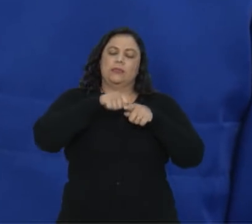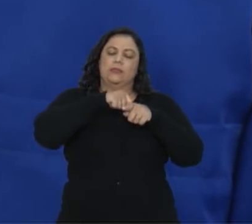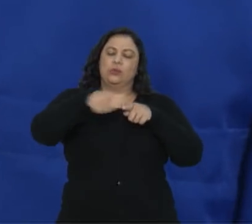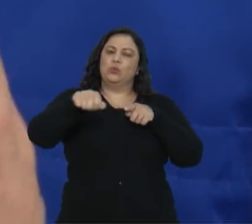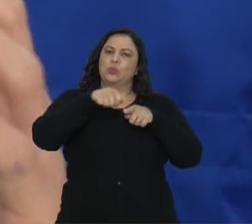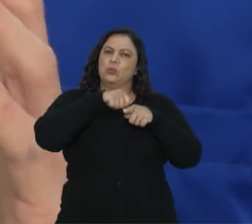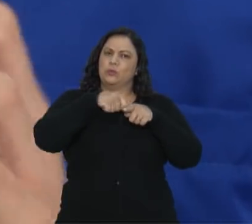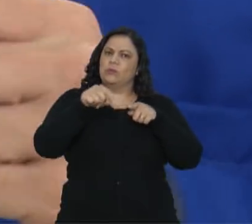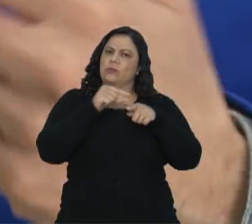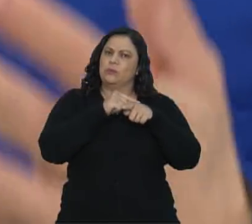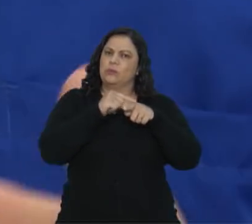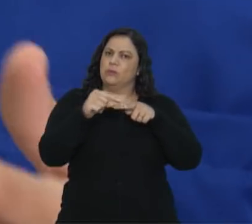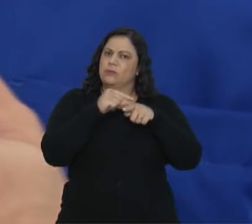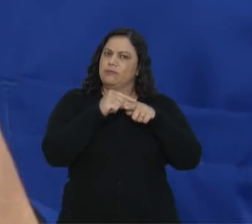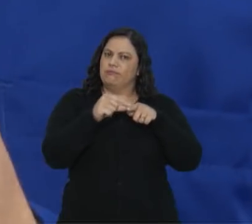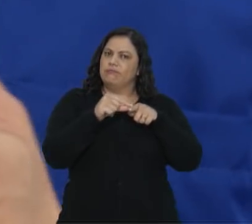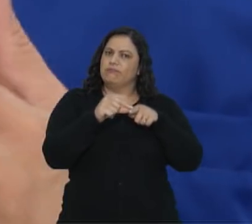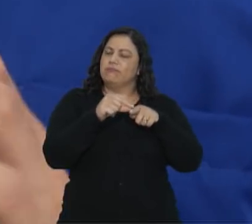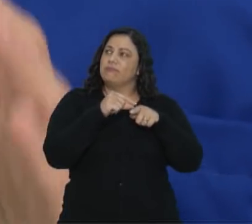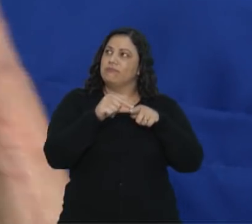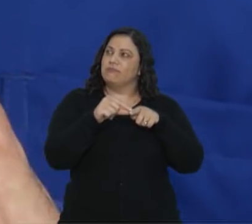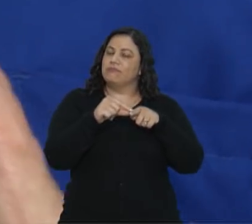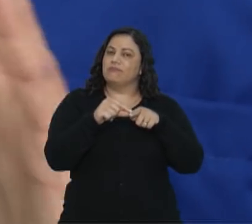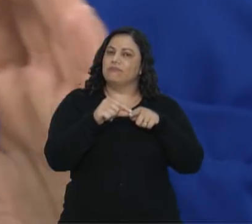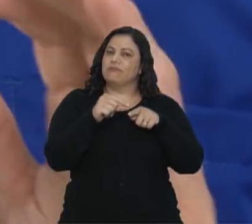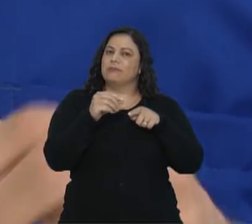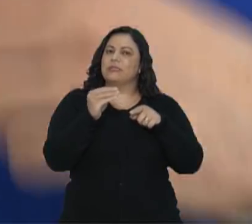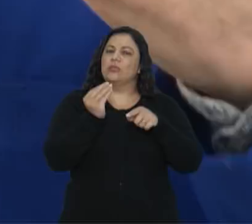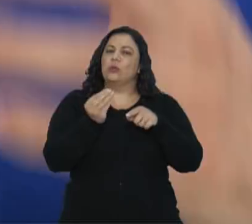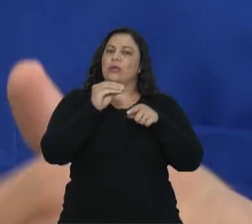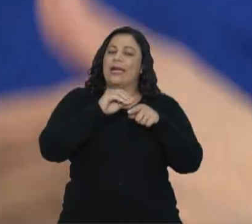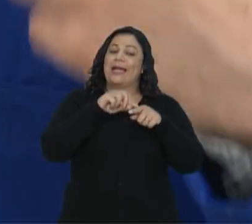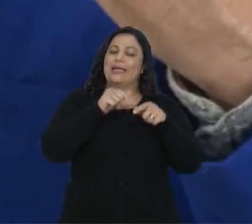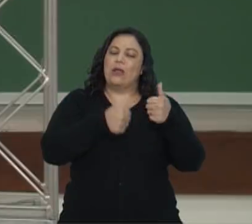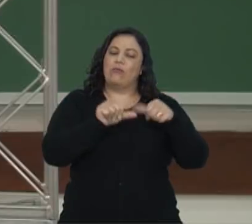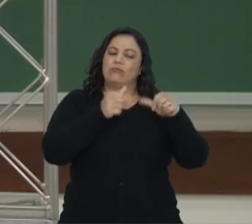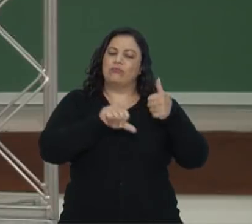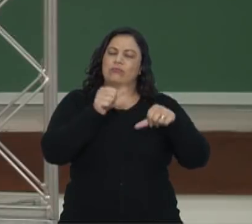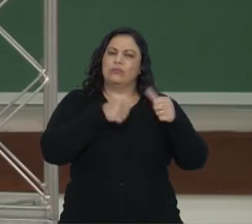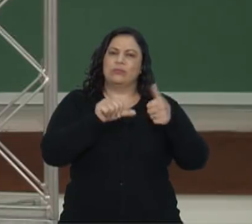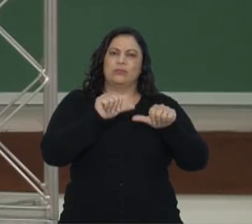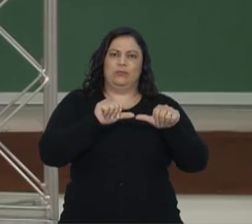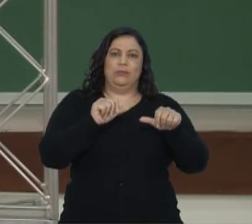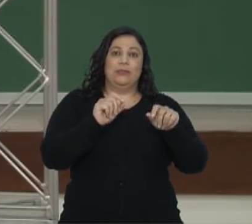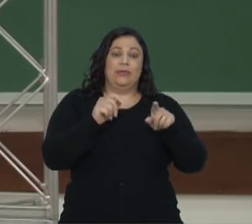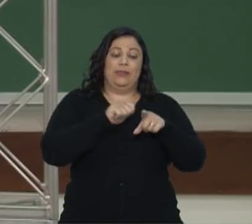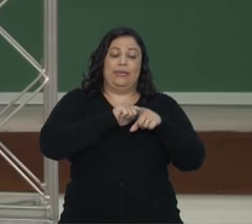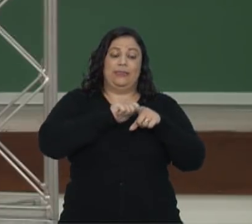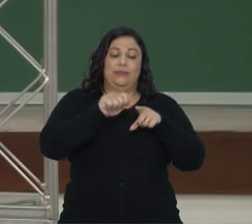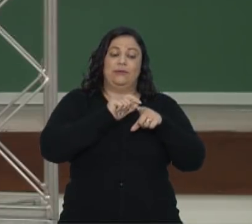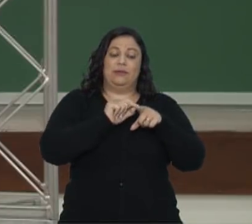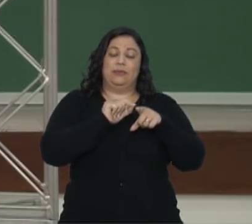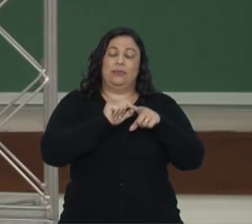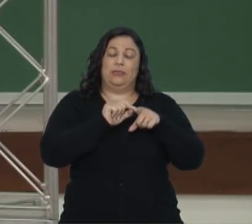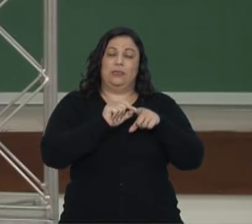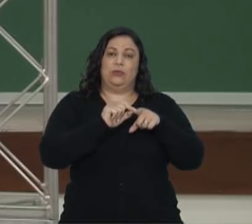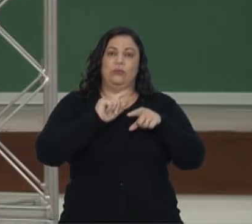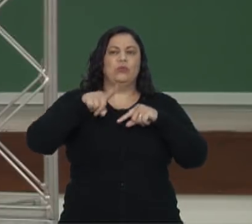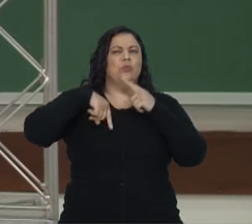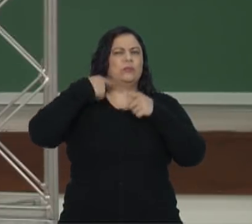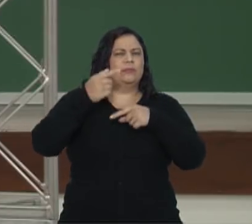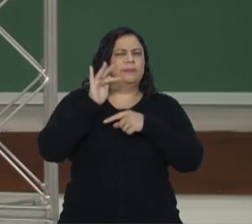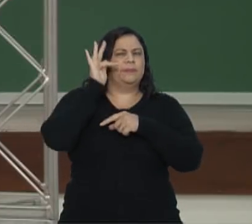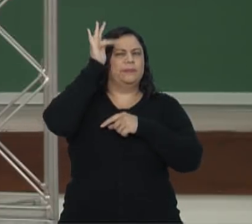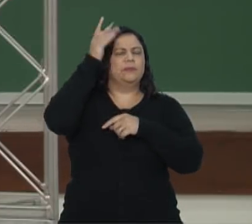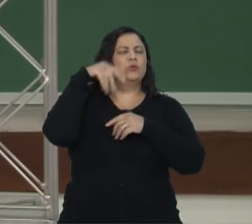que tem uma substância química nela. Não é o assunto da nossa aula de hoje, mais para frente, em